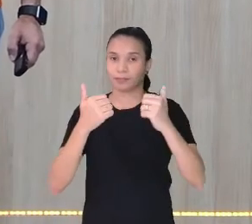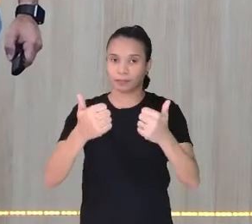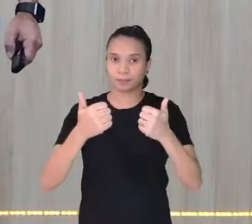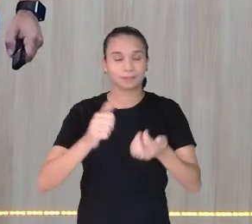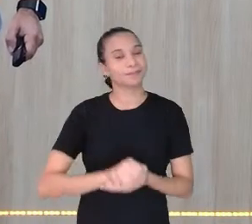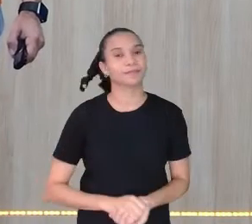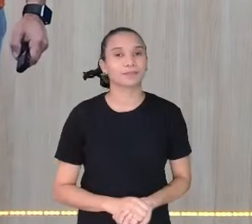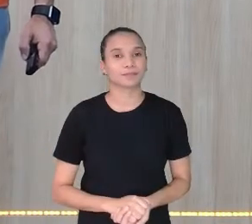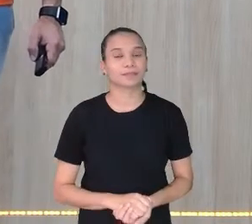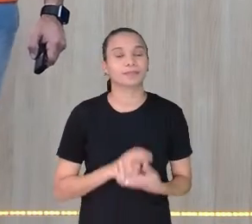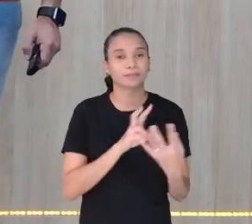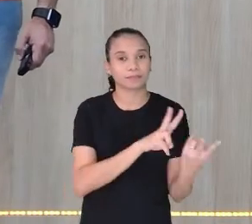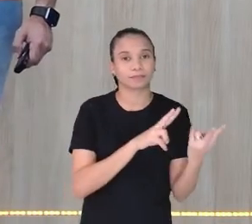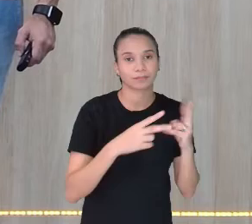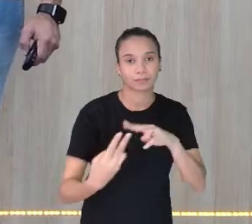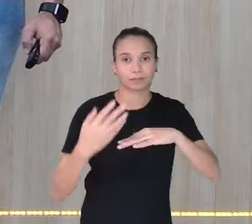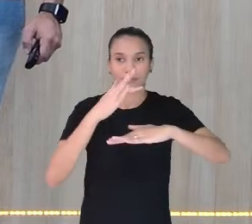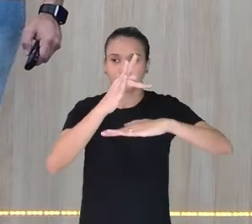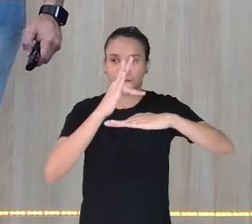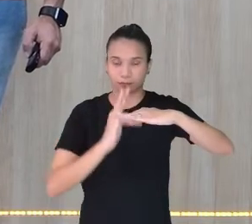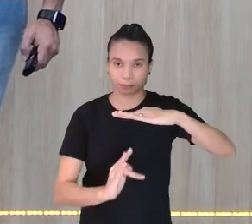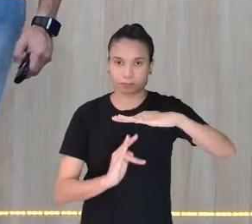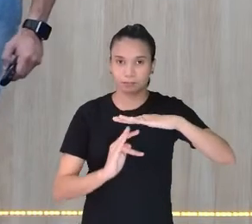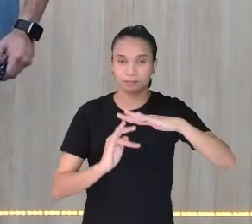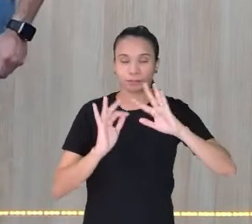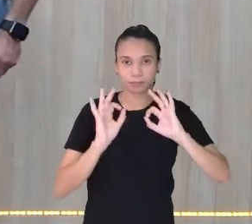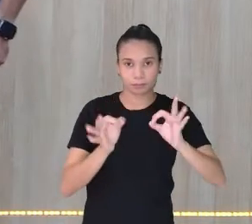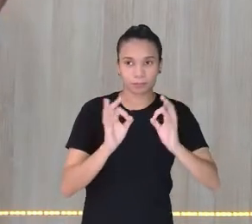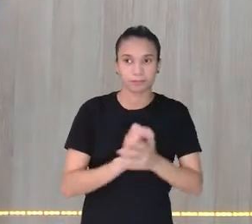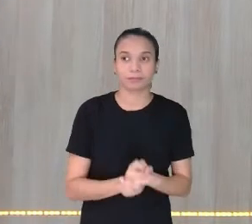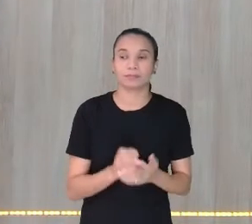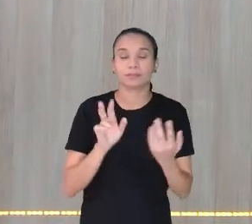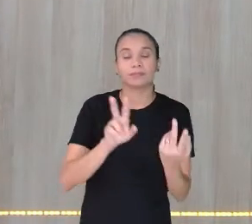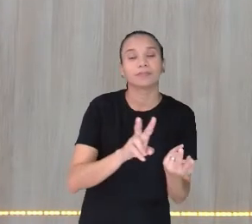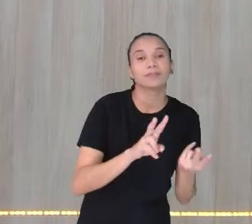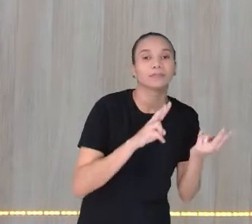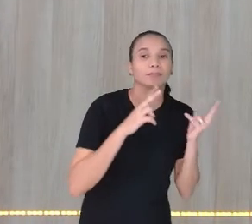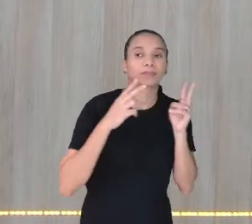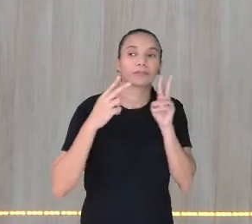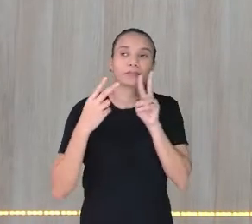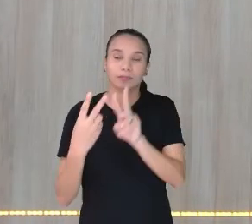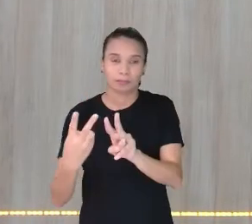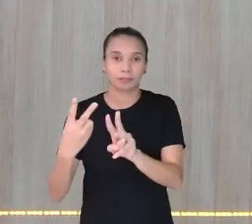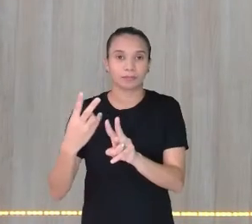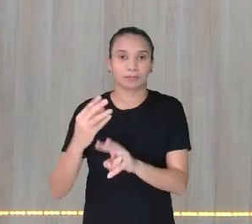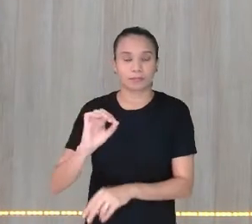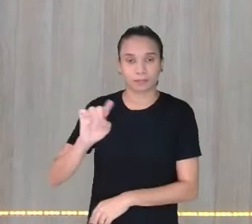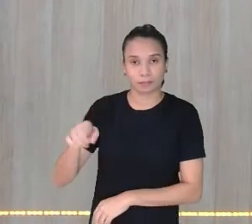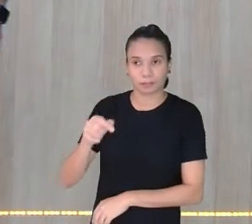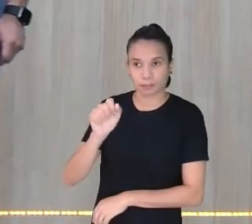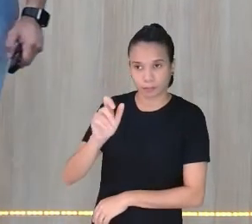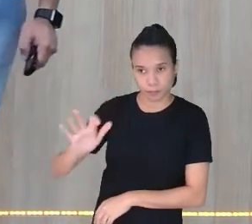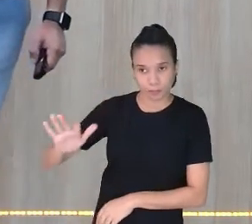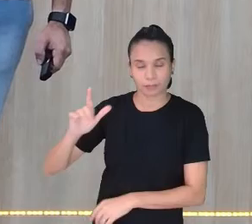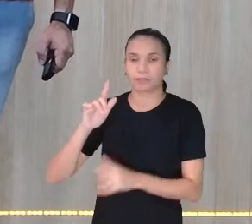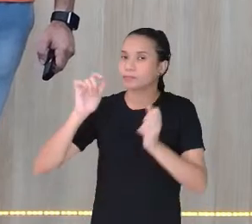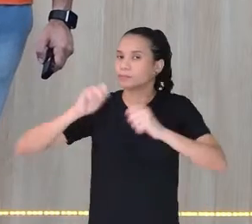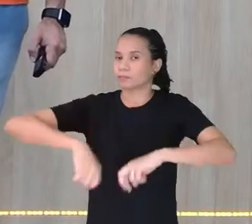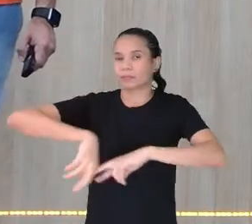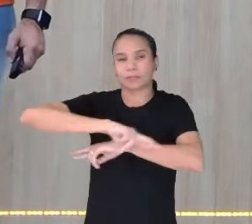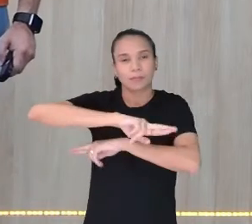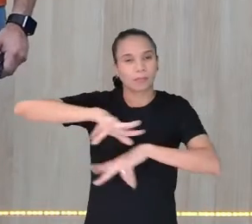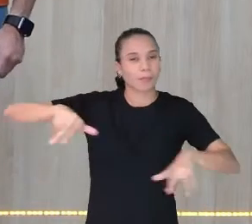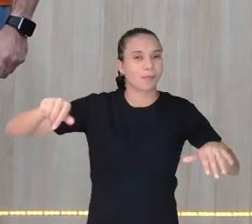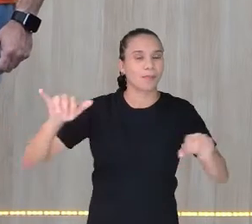Beleza? Transformei em fração, certo? E para transformar aí em um número decimal, você pode fazer de várias